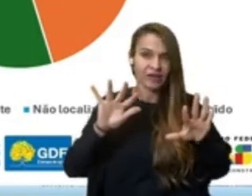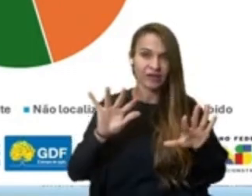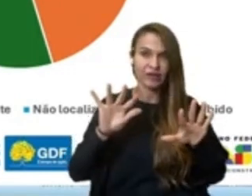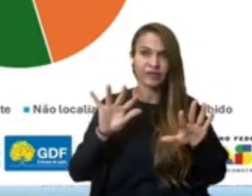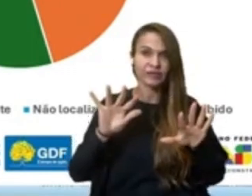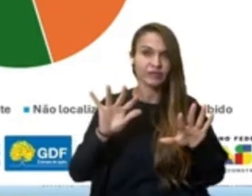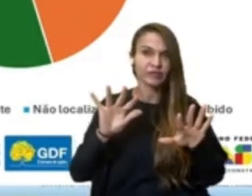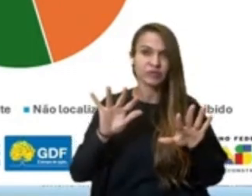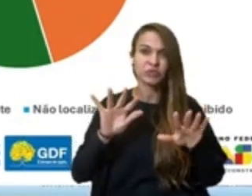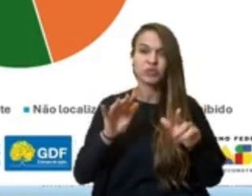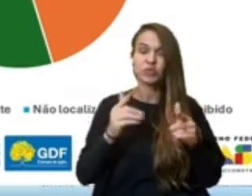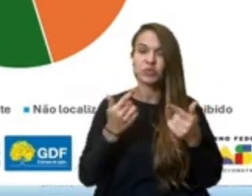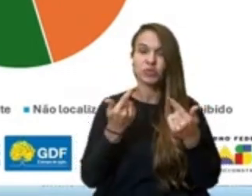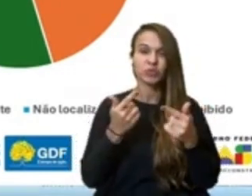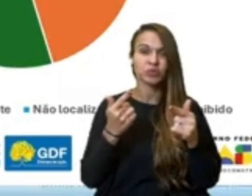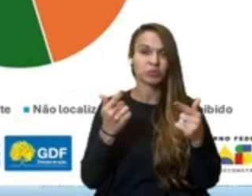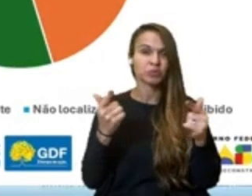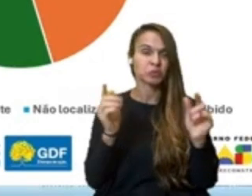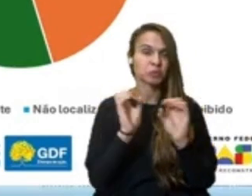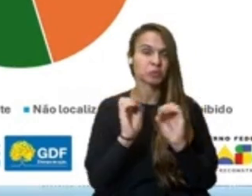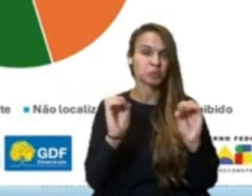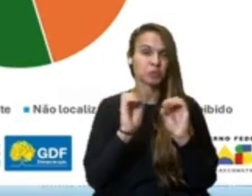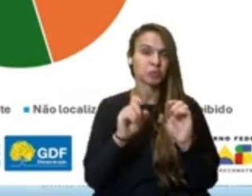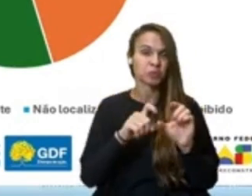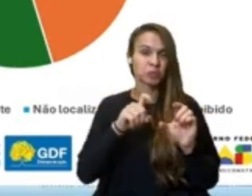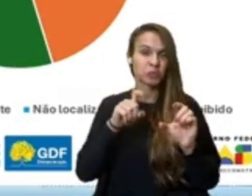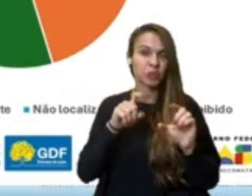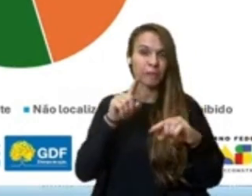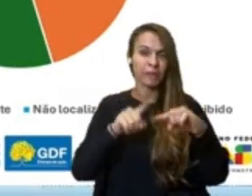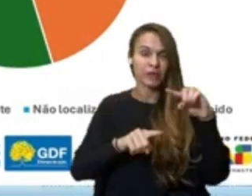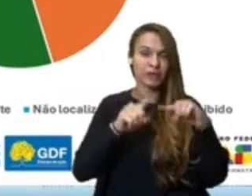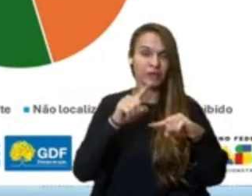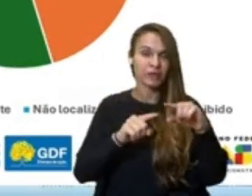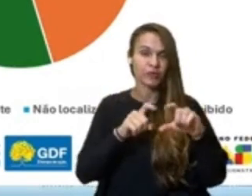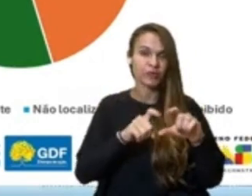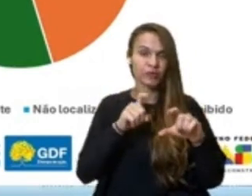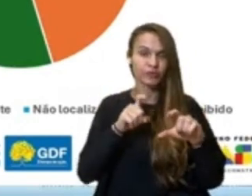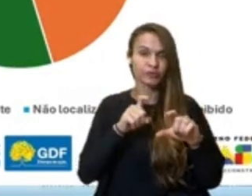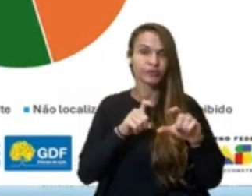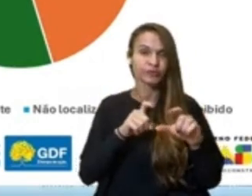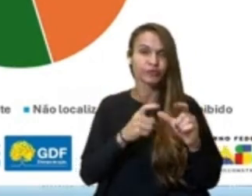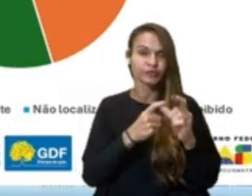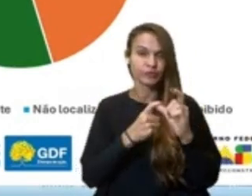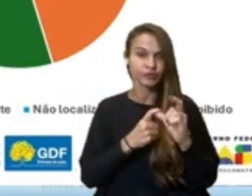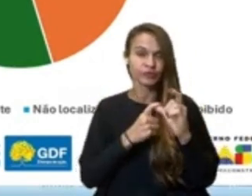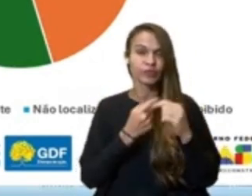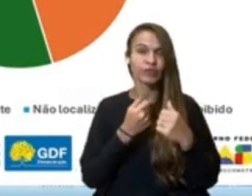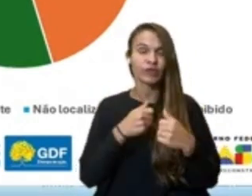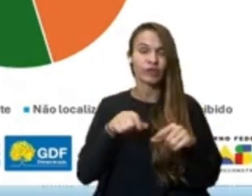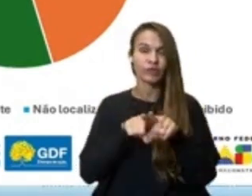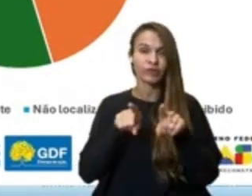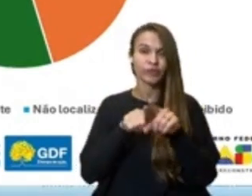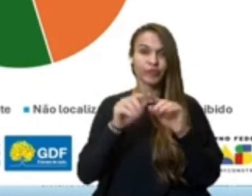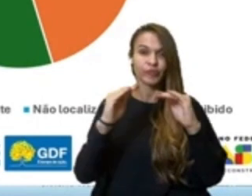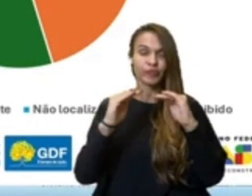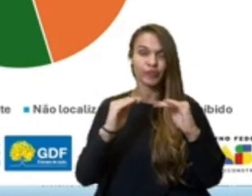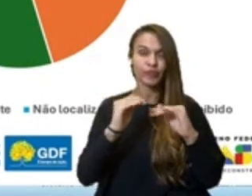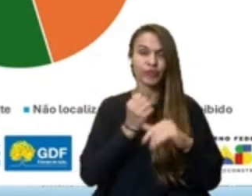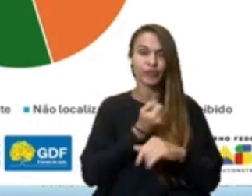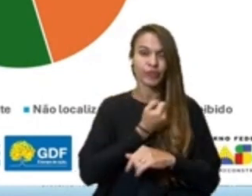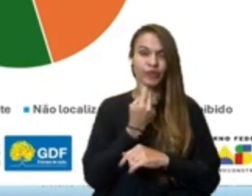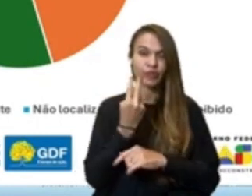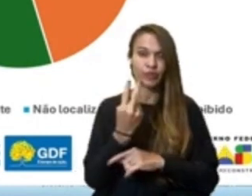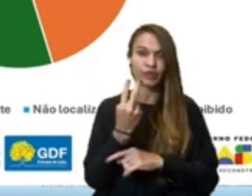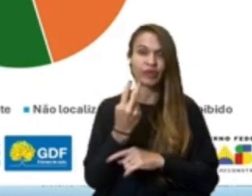nenhuma suspensão, material suspenso, né? E é clara, que é logo o item 2, está na faixa de, não consigo ler